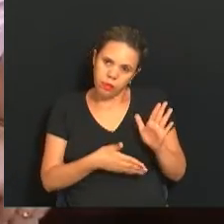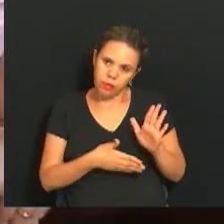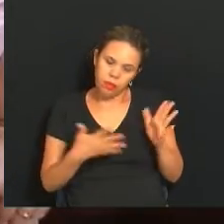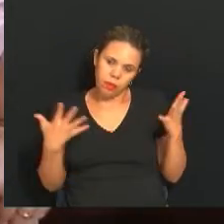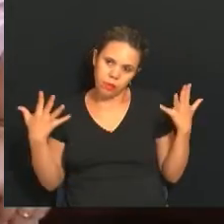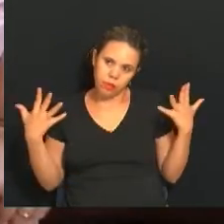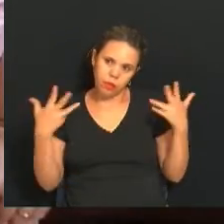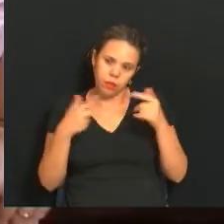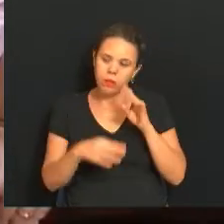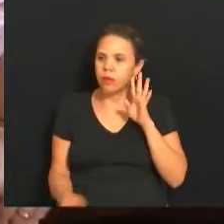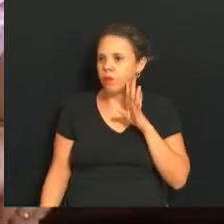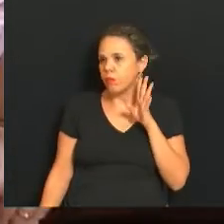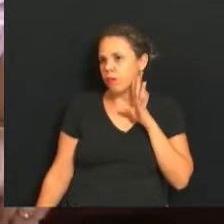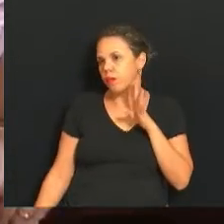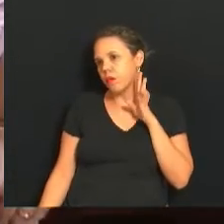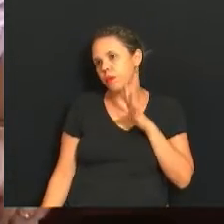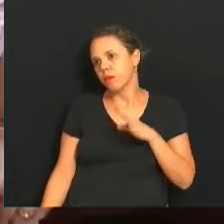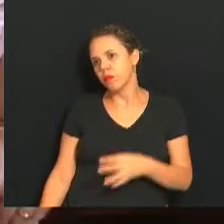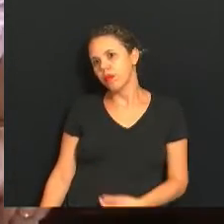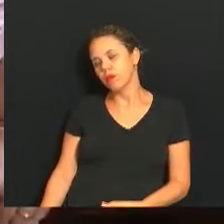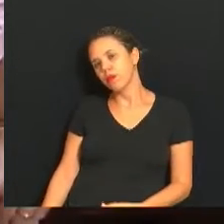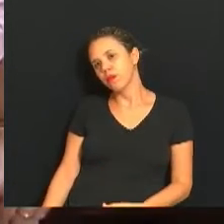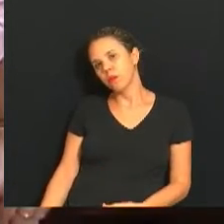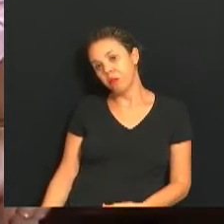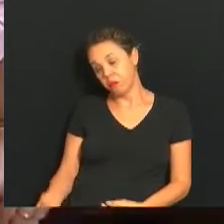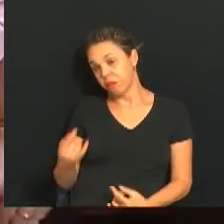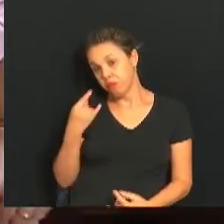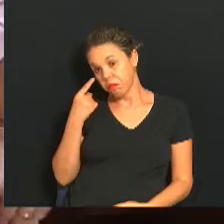bonitas, bacanas mesmo, que de fato chamam a atenção.